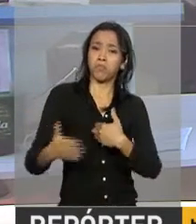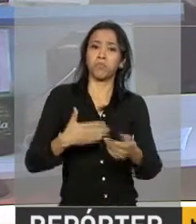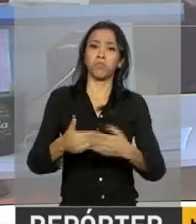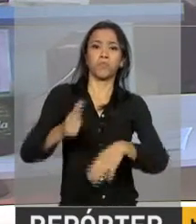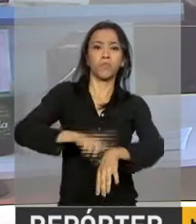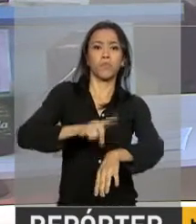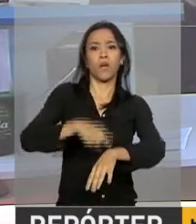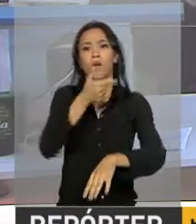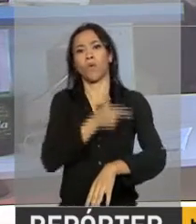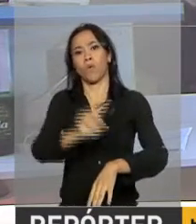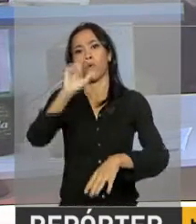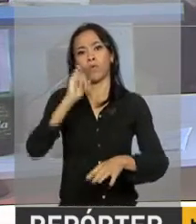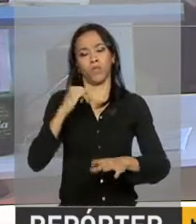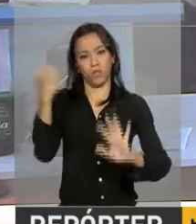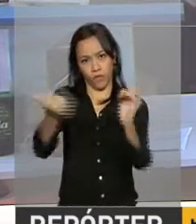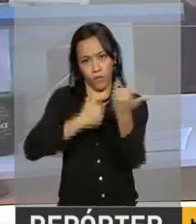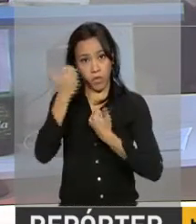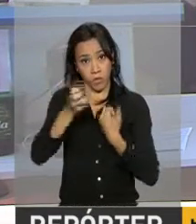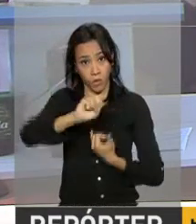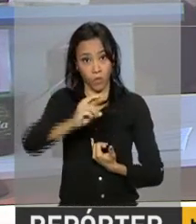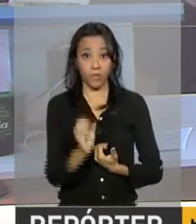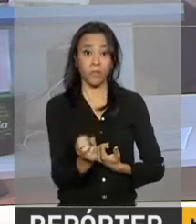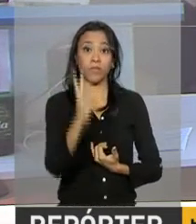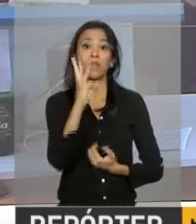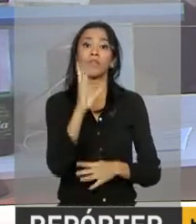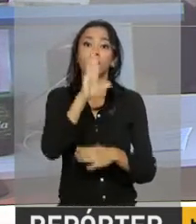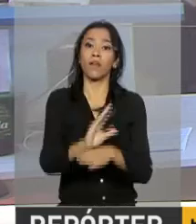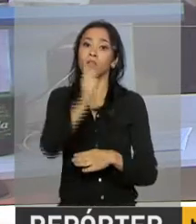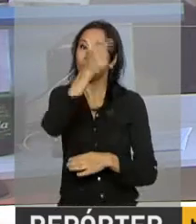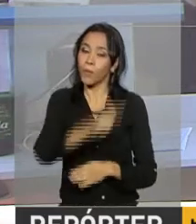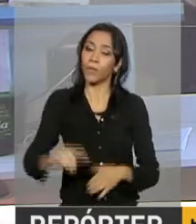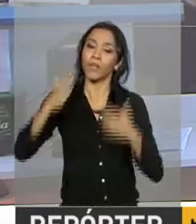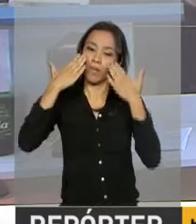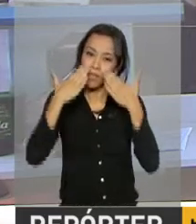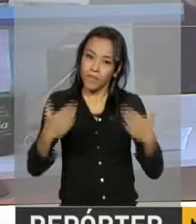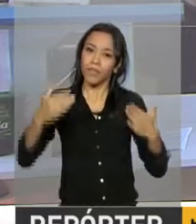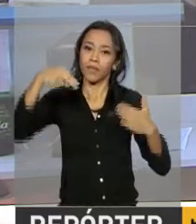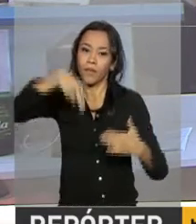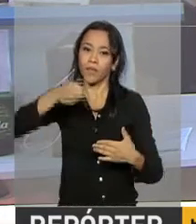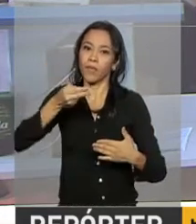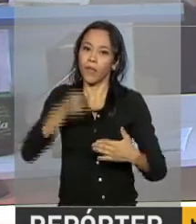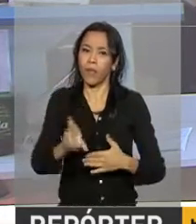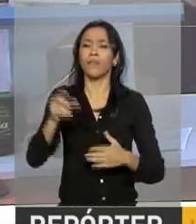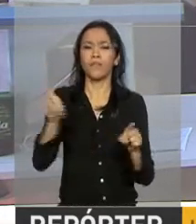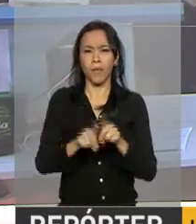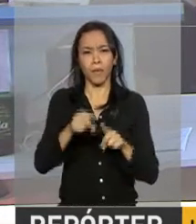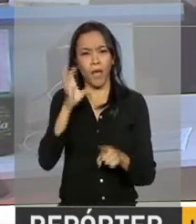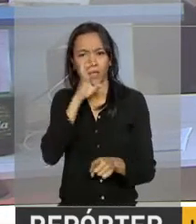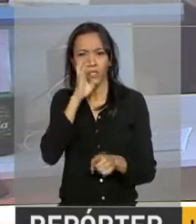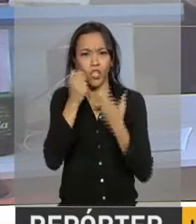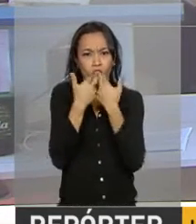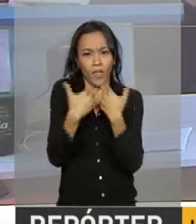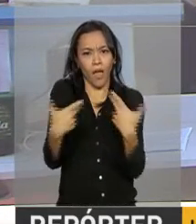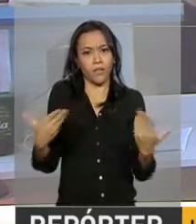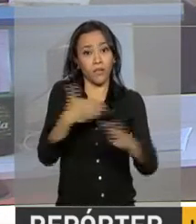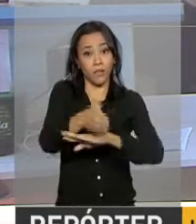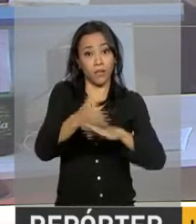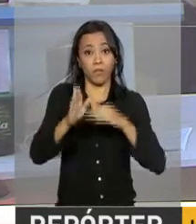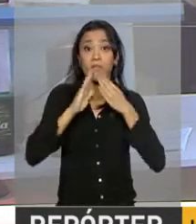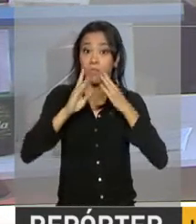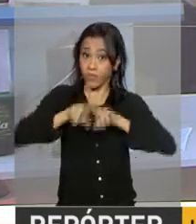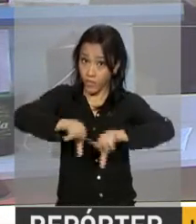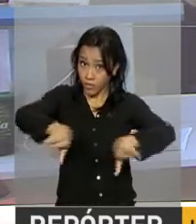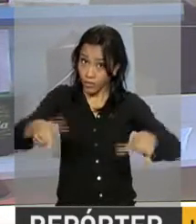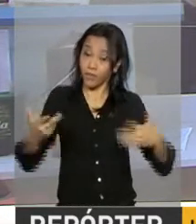outras informações os três horas da tarde na próxima edição do repórter nbr acompanhe as novidades em nossas redes